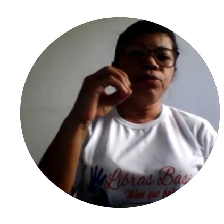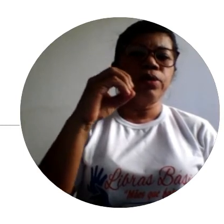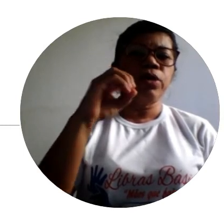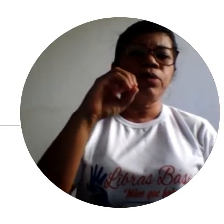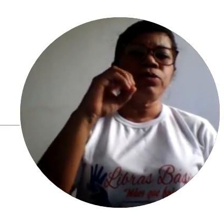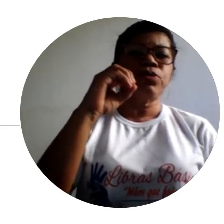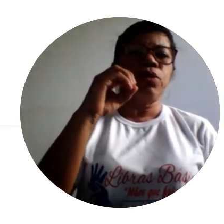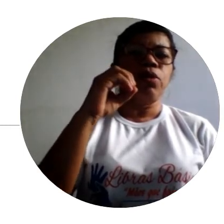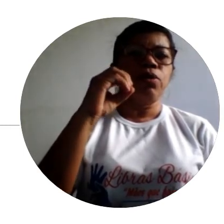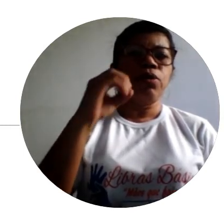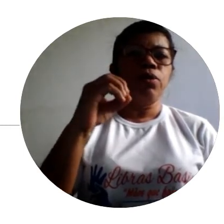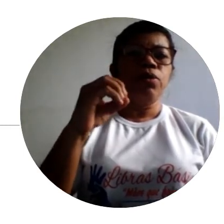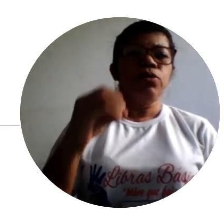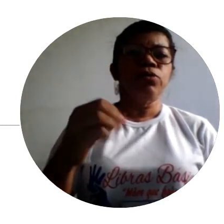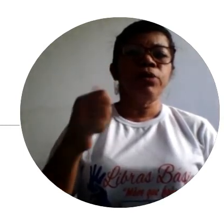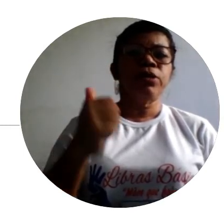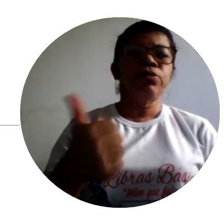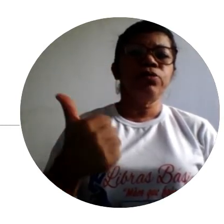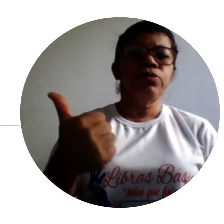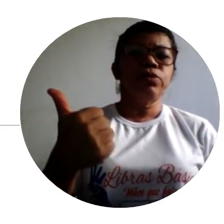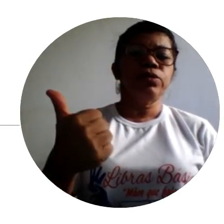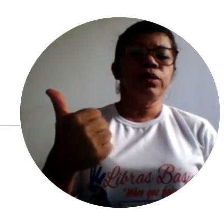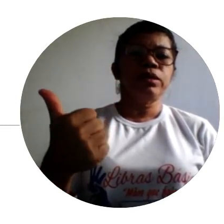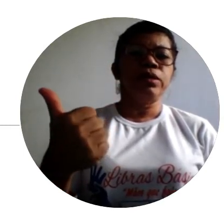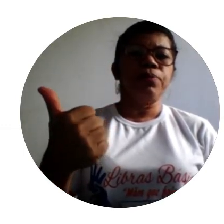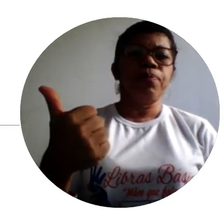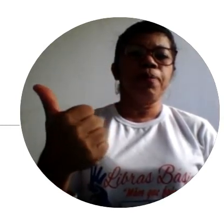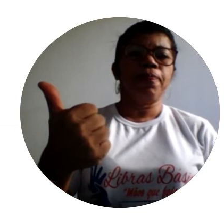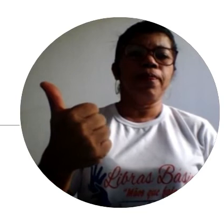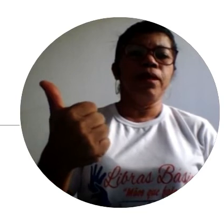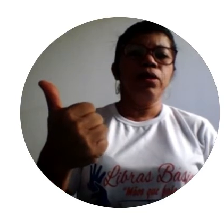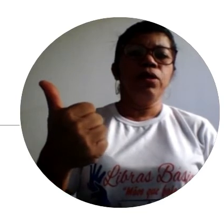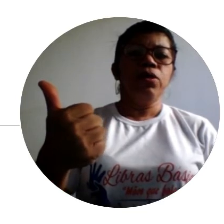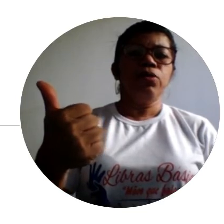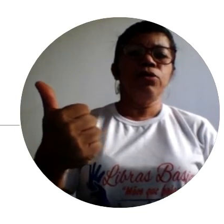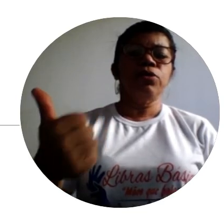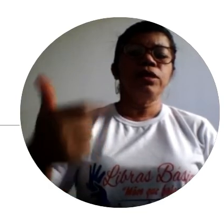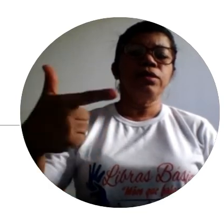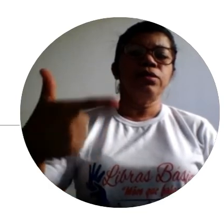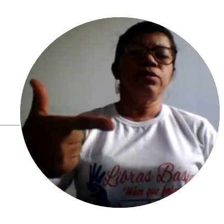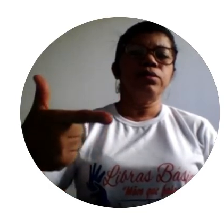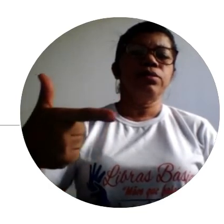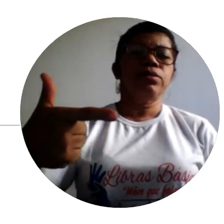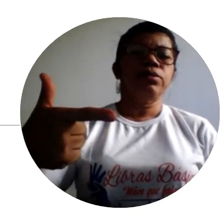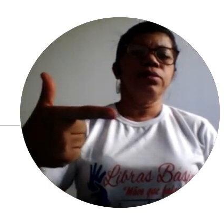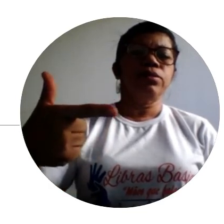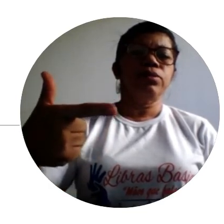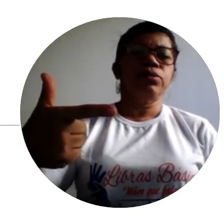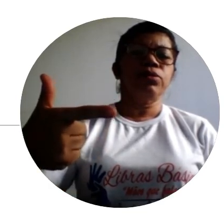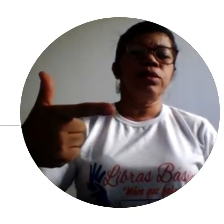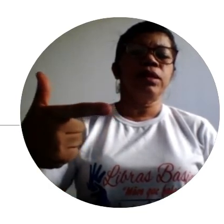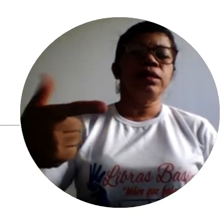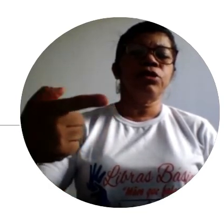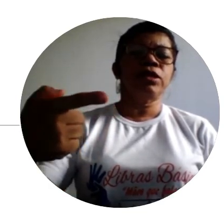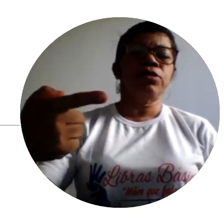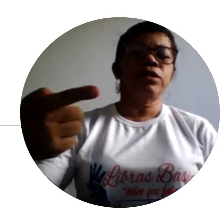zero é o mesmo do O. Número 1, assim. O 2,